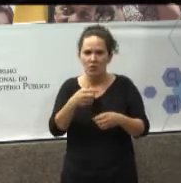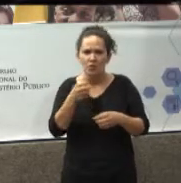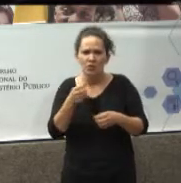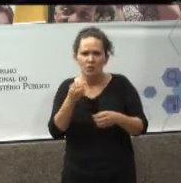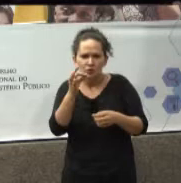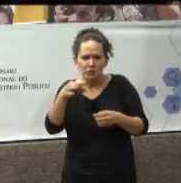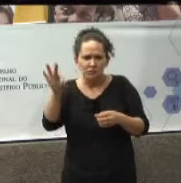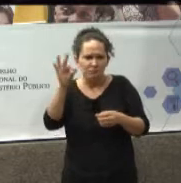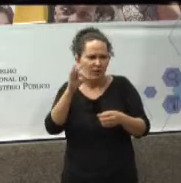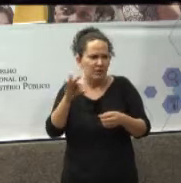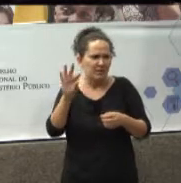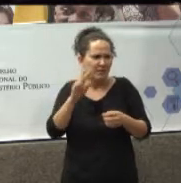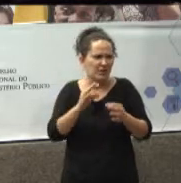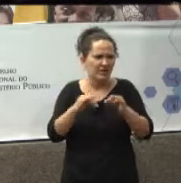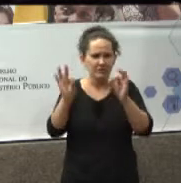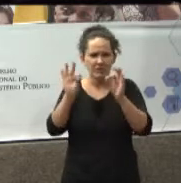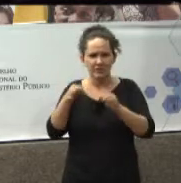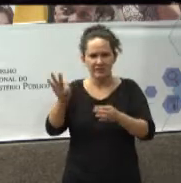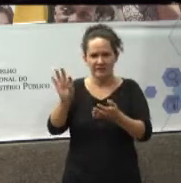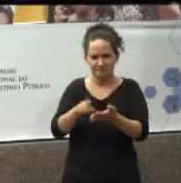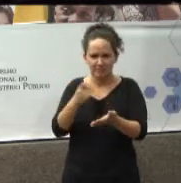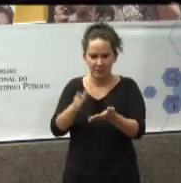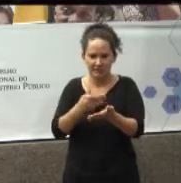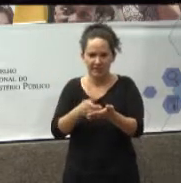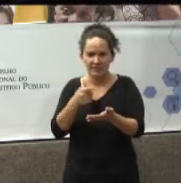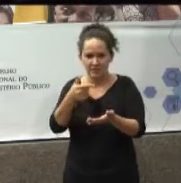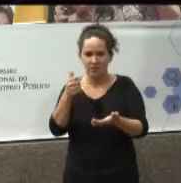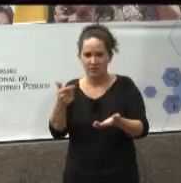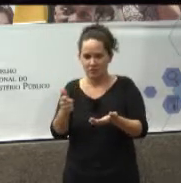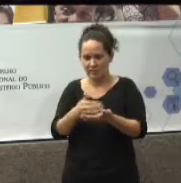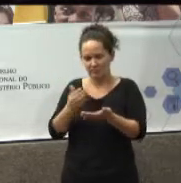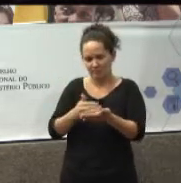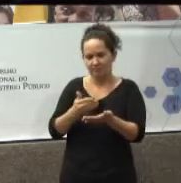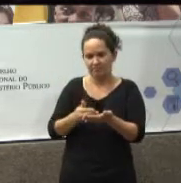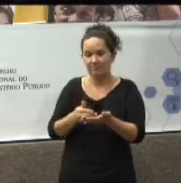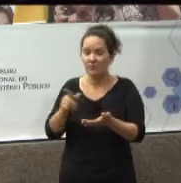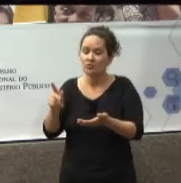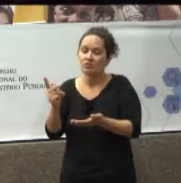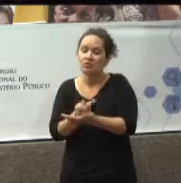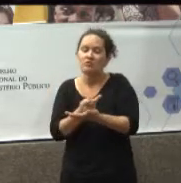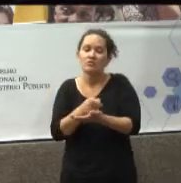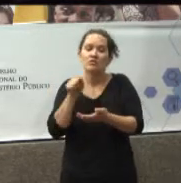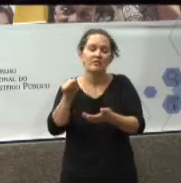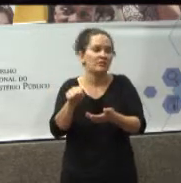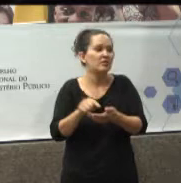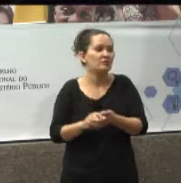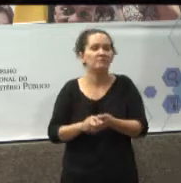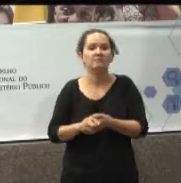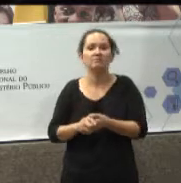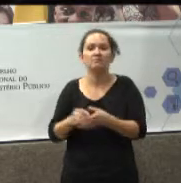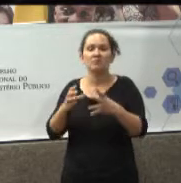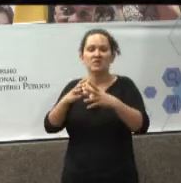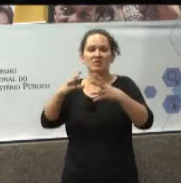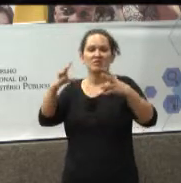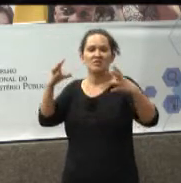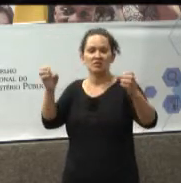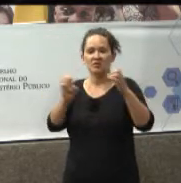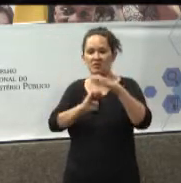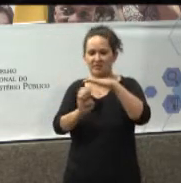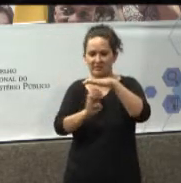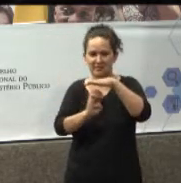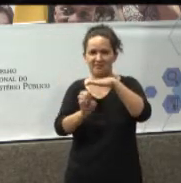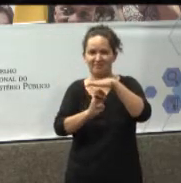federal neste caso e o que está ocorrendo exatamente nisso aí envolvendo essas grandes fornecedoras